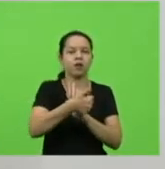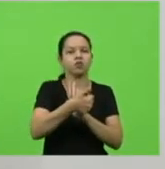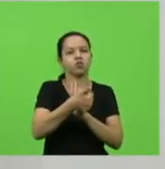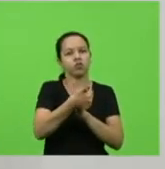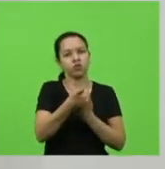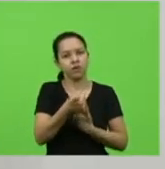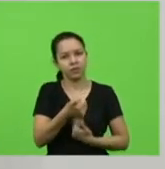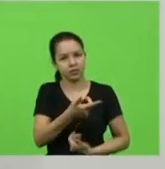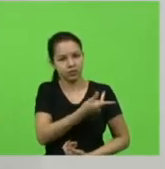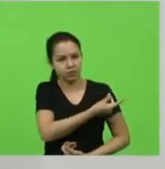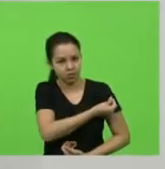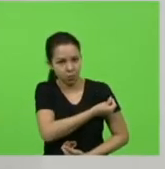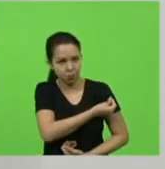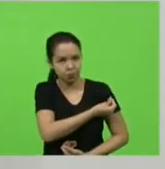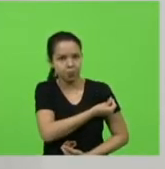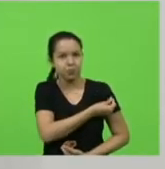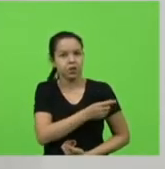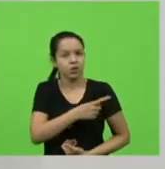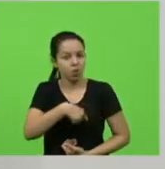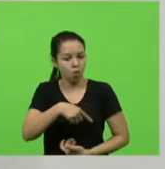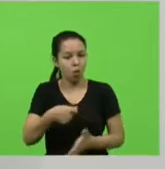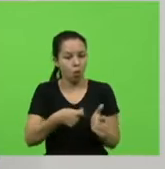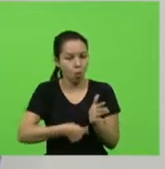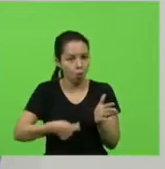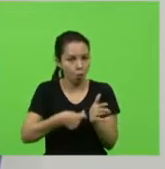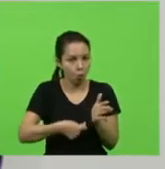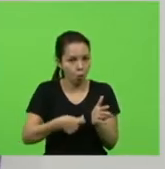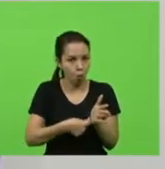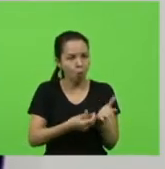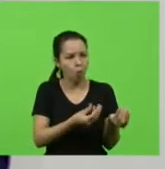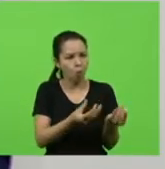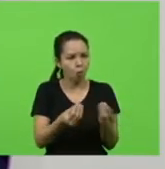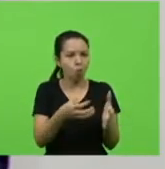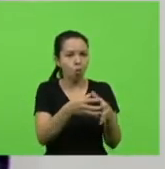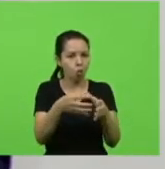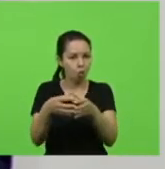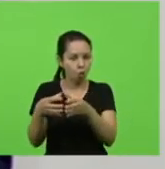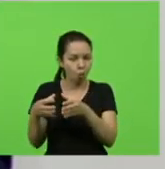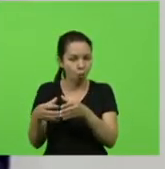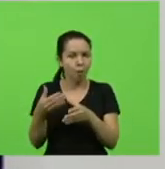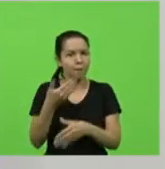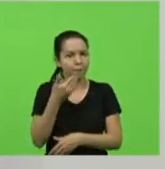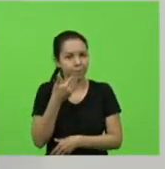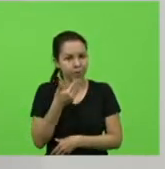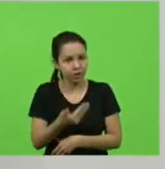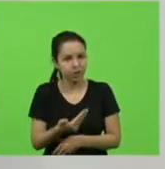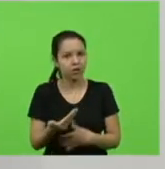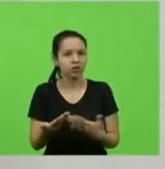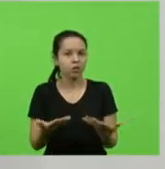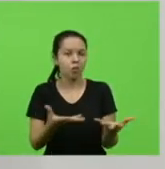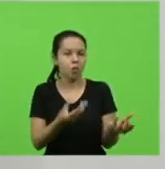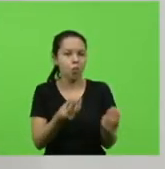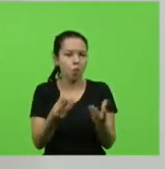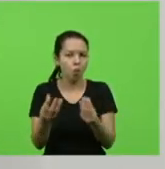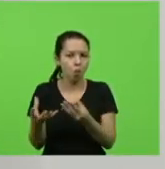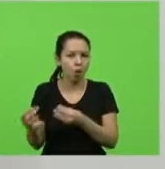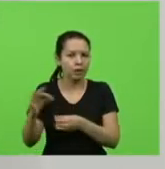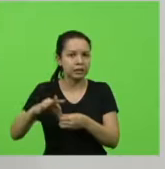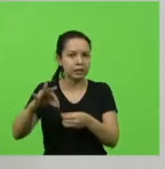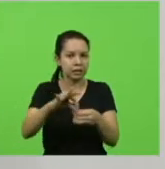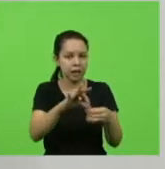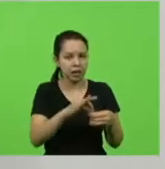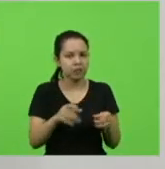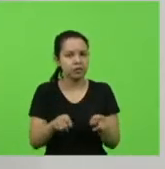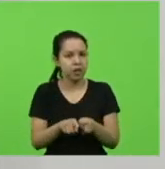uma luta que vários grupos no Estado nos solicitaram, várias entidades, nós